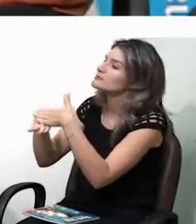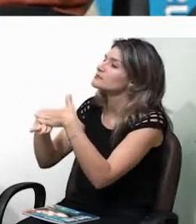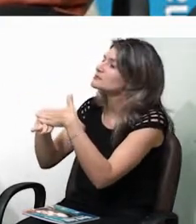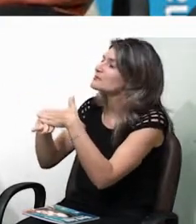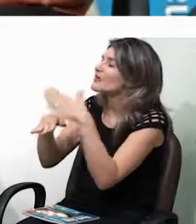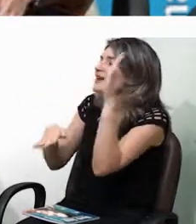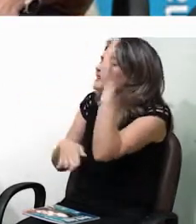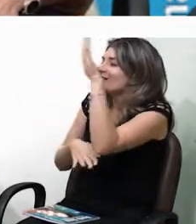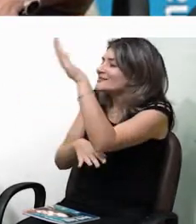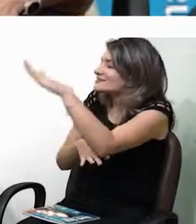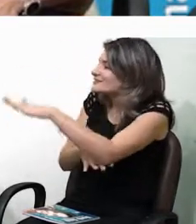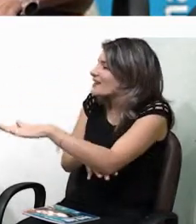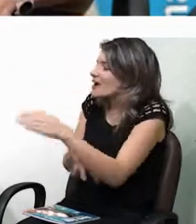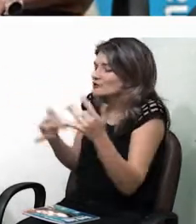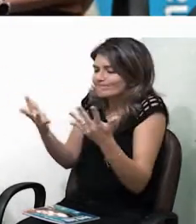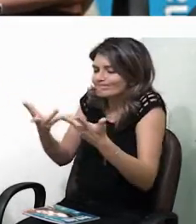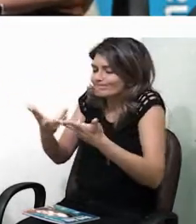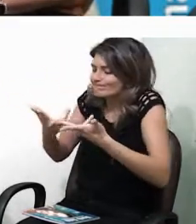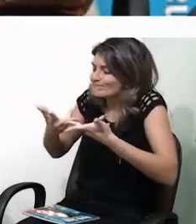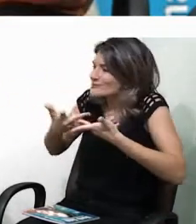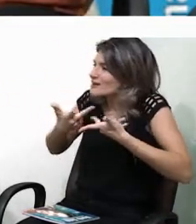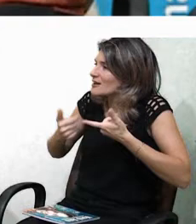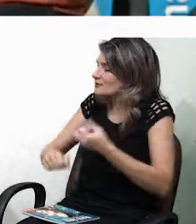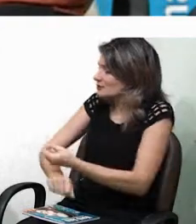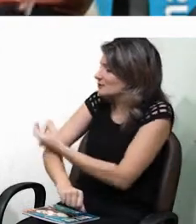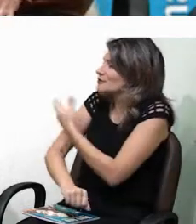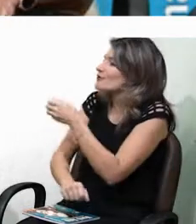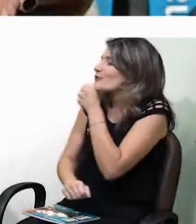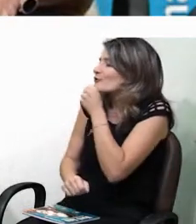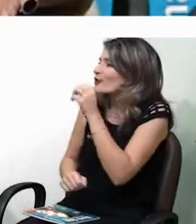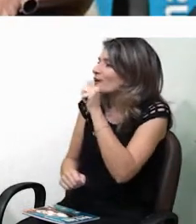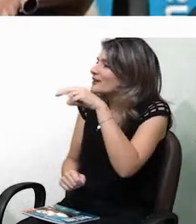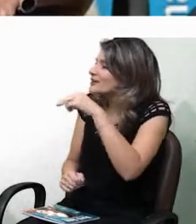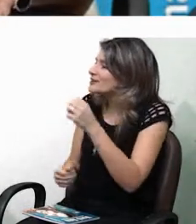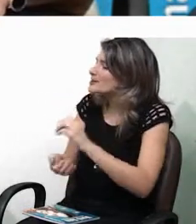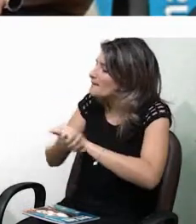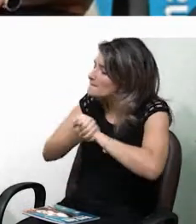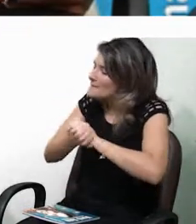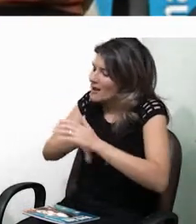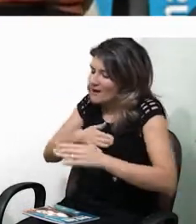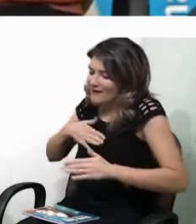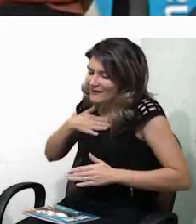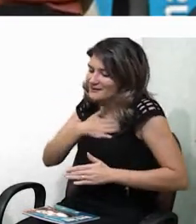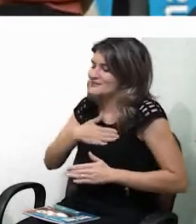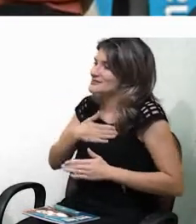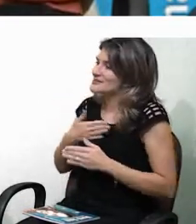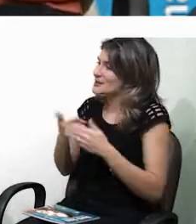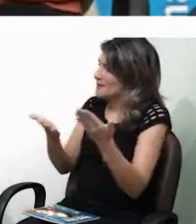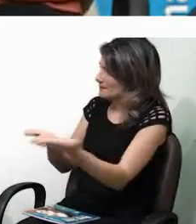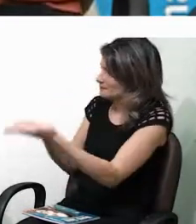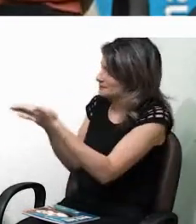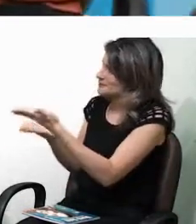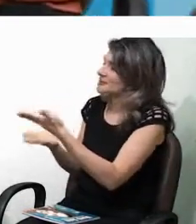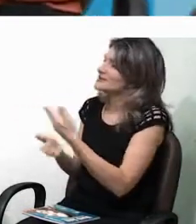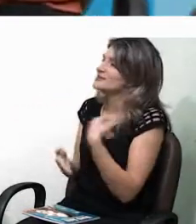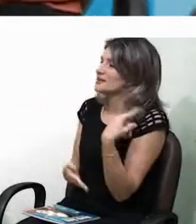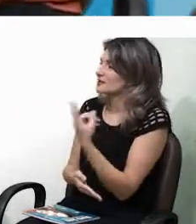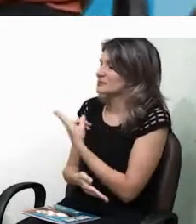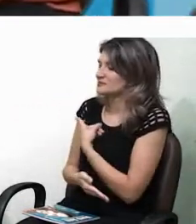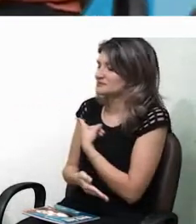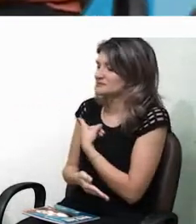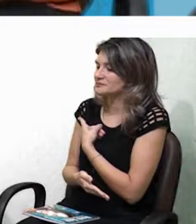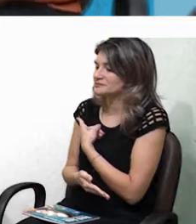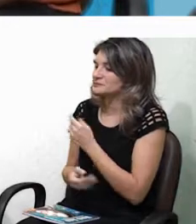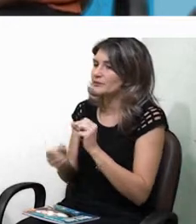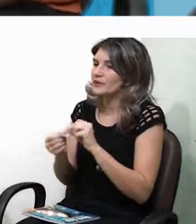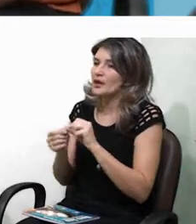essa tarde esplendorosa que a vovó Ana teve hoje, com muito prazer, que encantou aqui o meu cenário. A Miss Brau